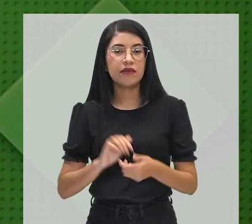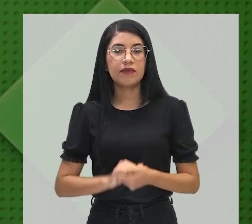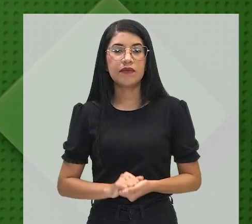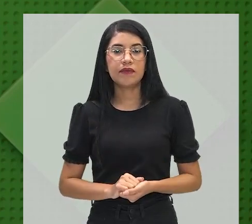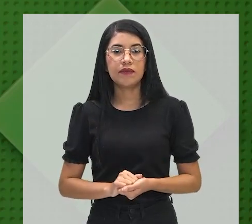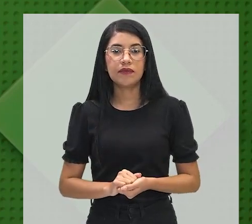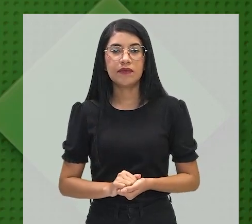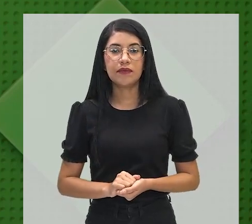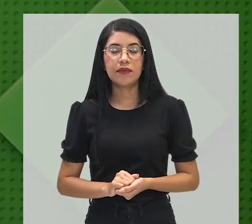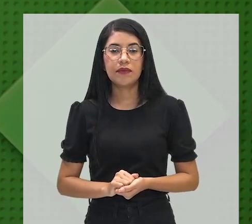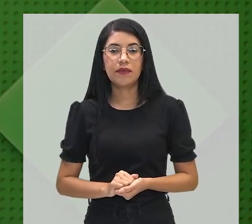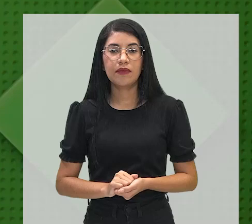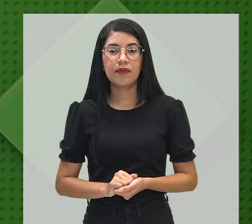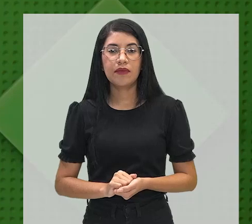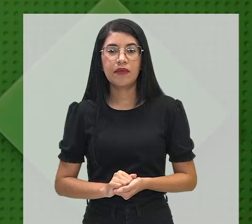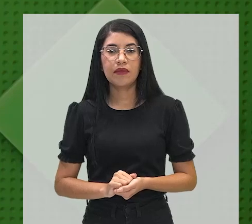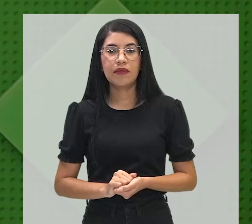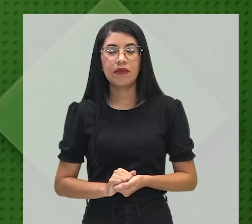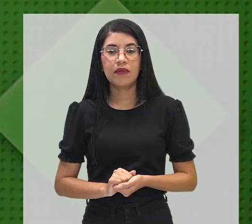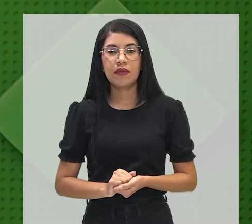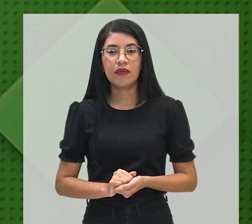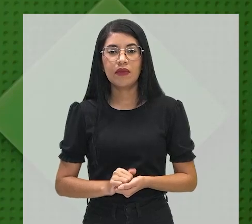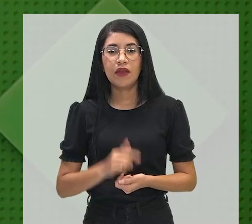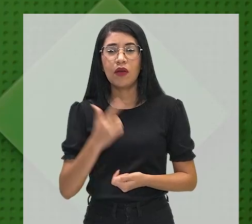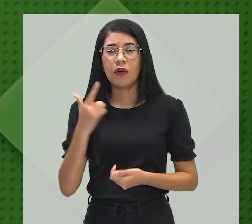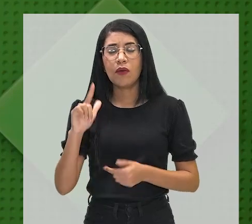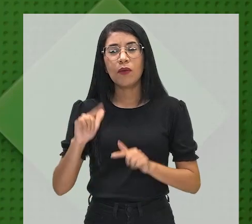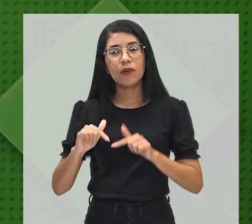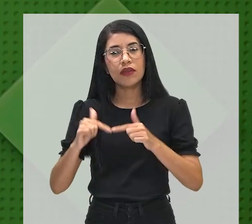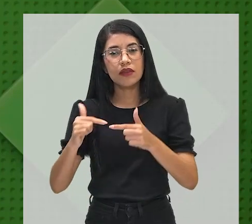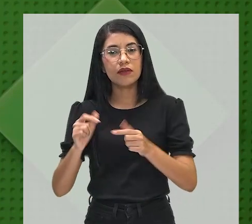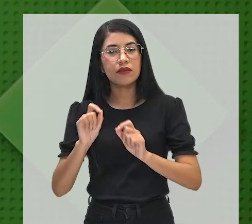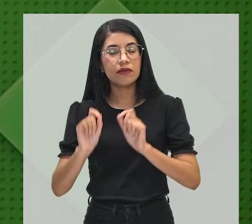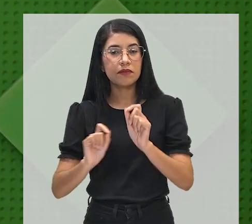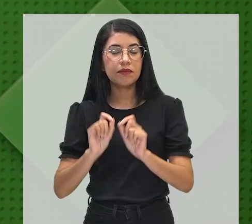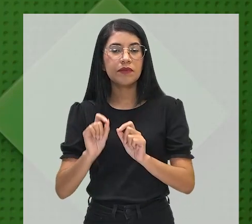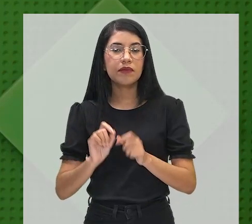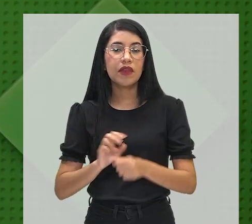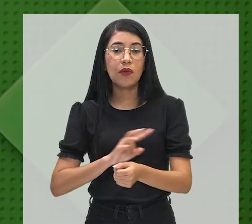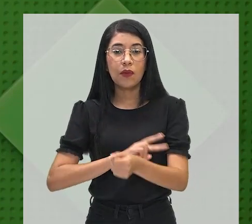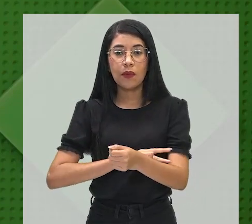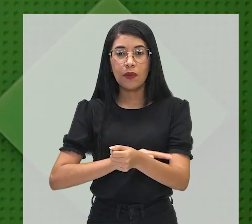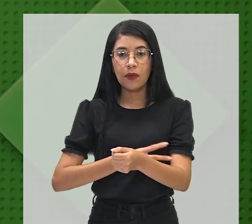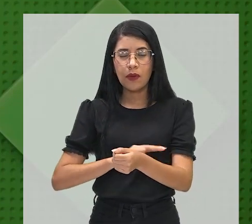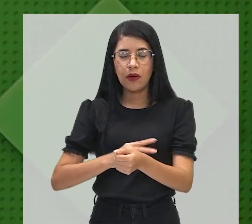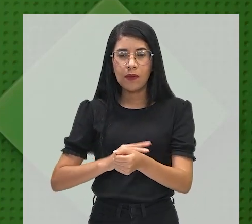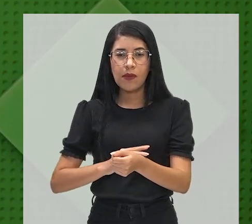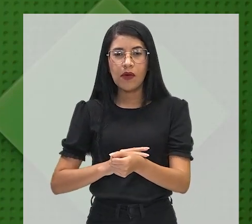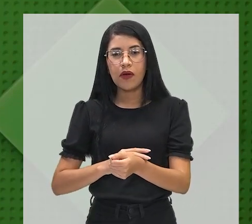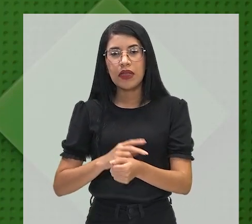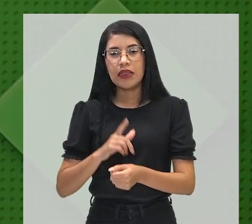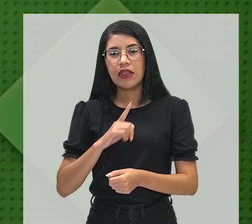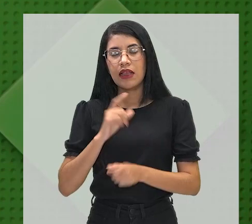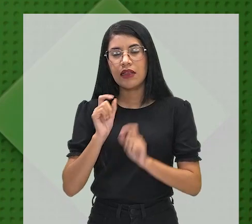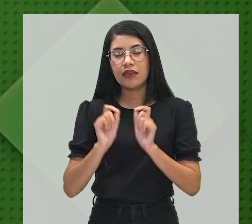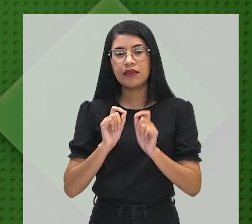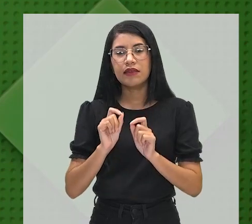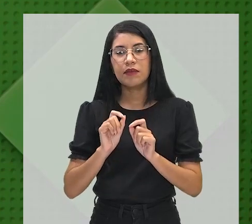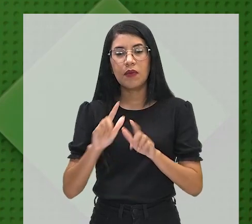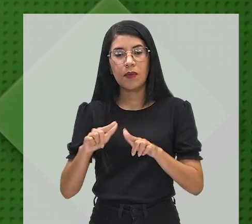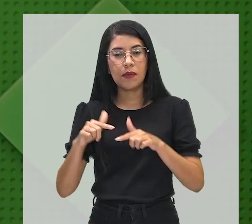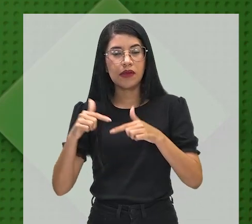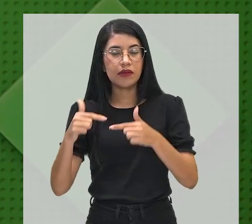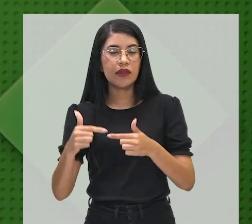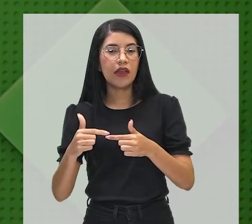sobre a ação dos mesmos hormônios. E o que mais que vai acontecer, né? Quando esses hormônios aí estão sobre, né, a